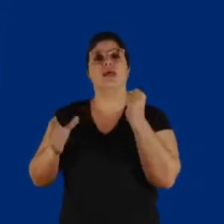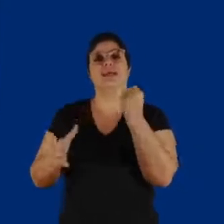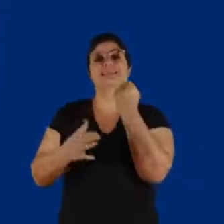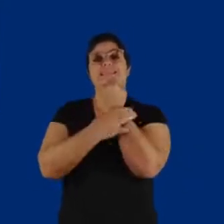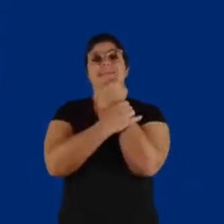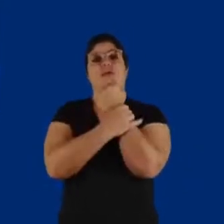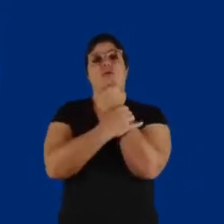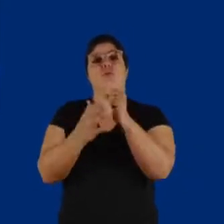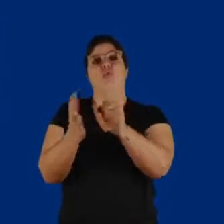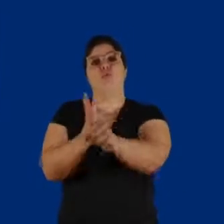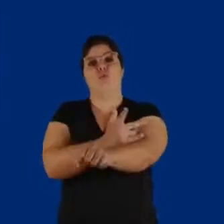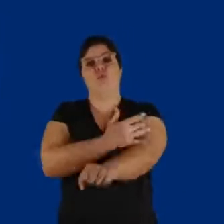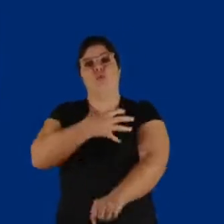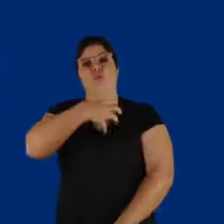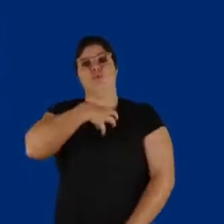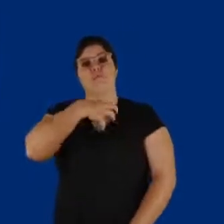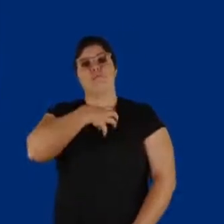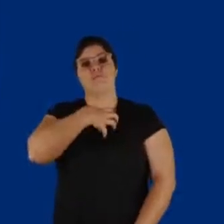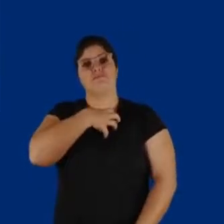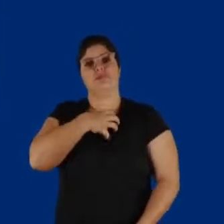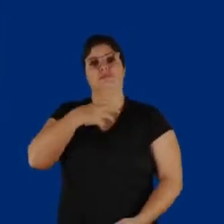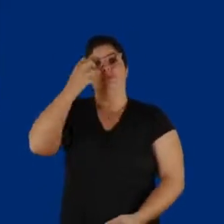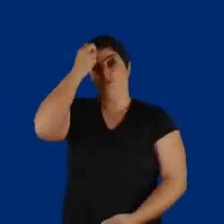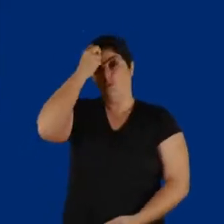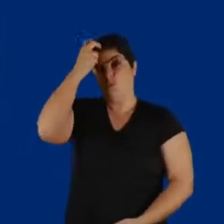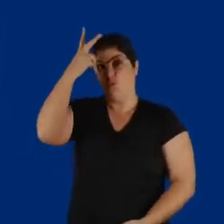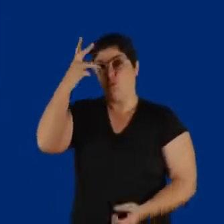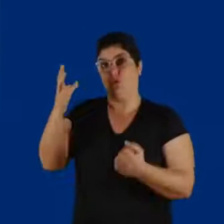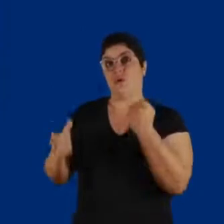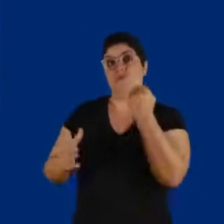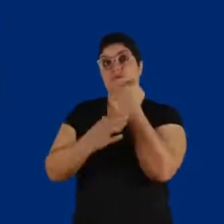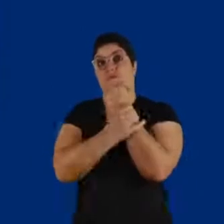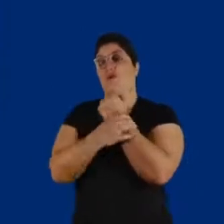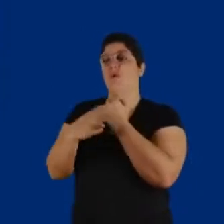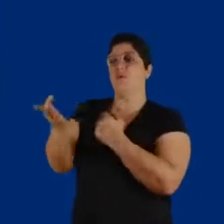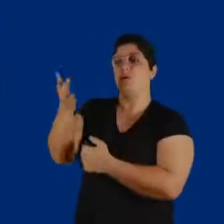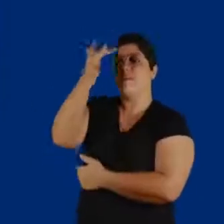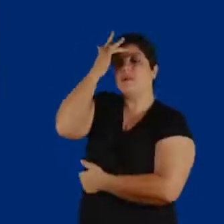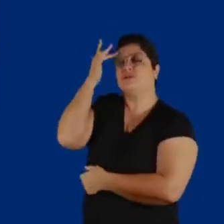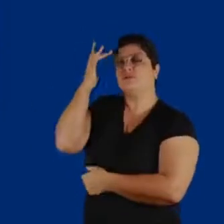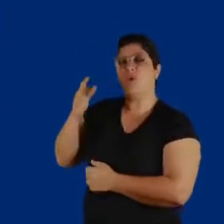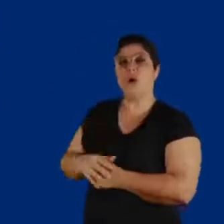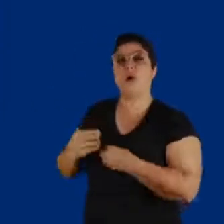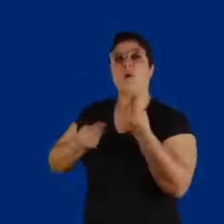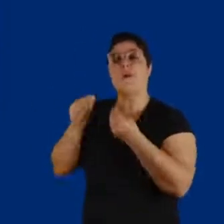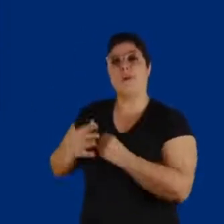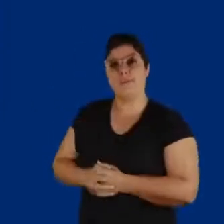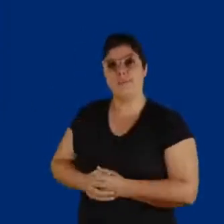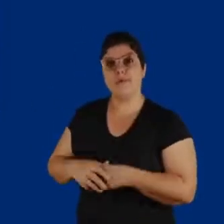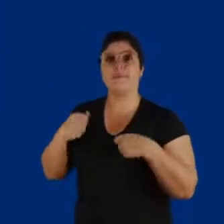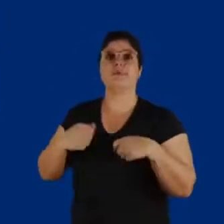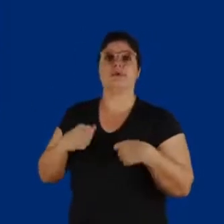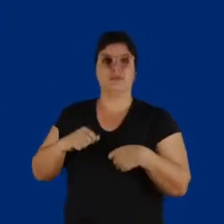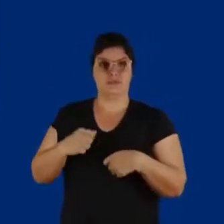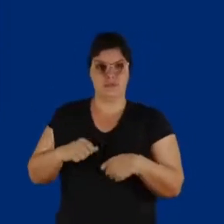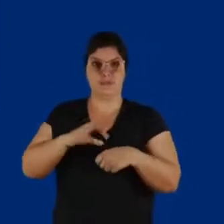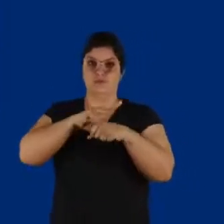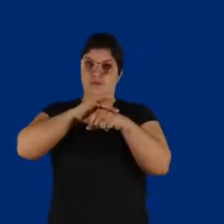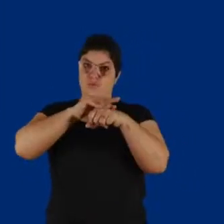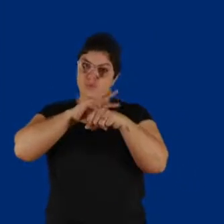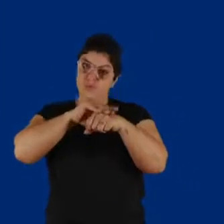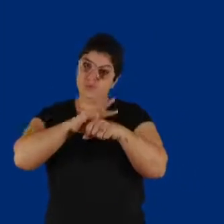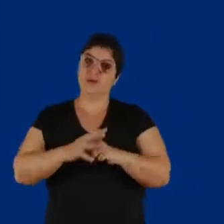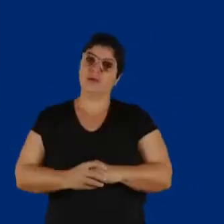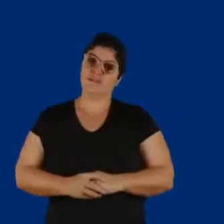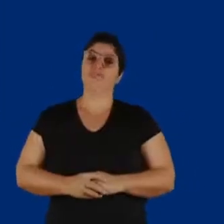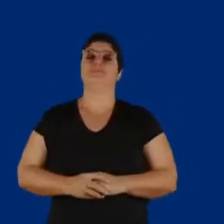eu preciso fazer a minha cura em conjunção com isso. Então, se eu estiver trabalhando apenas com indígenas agora, nós